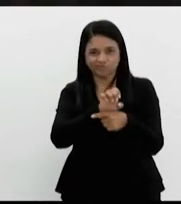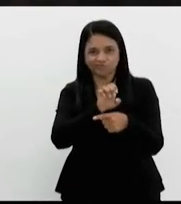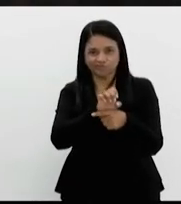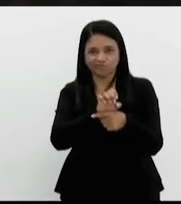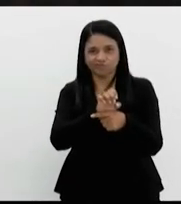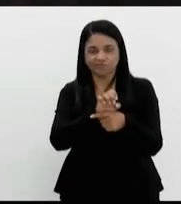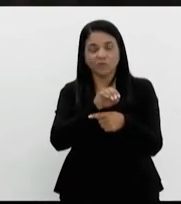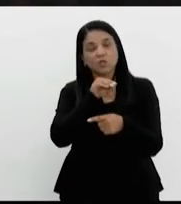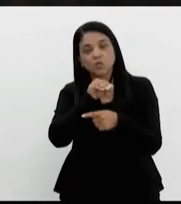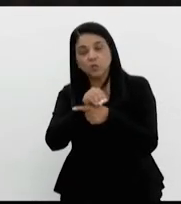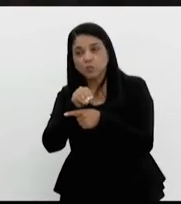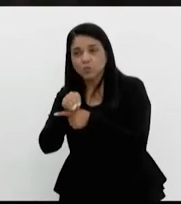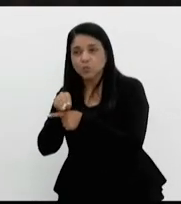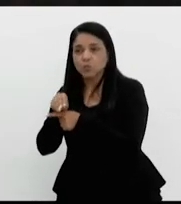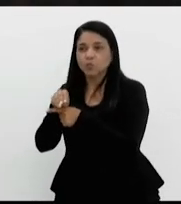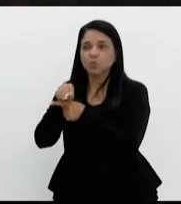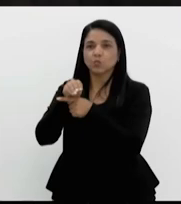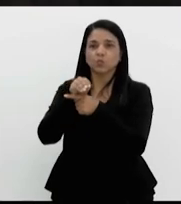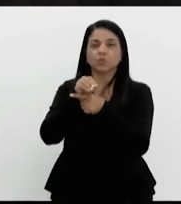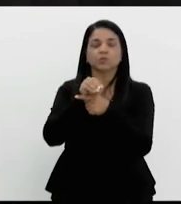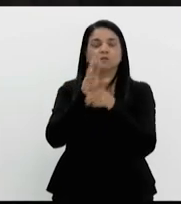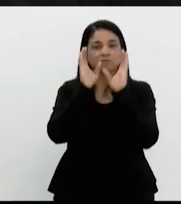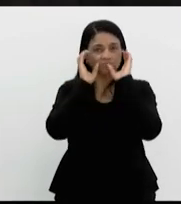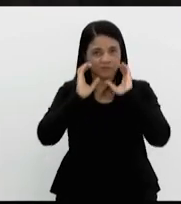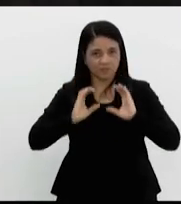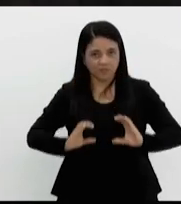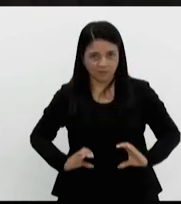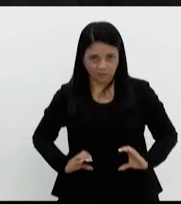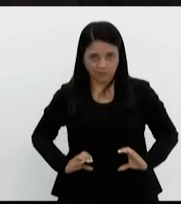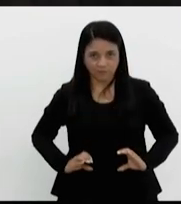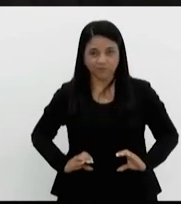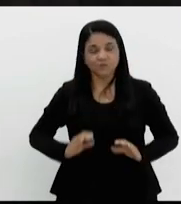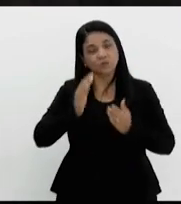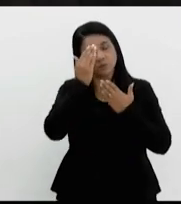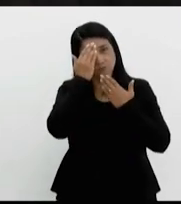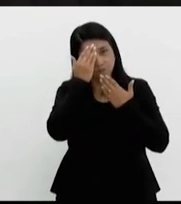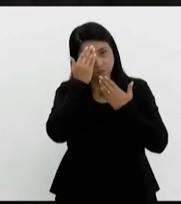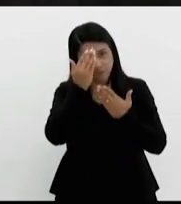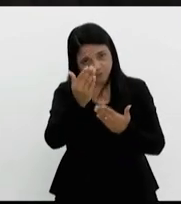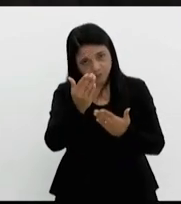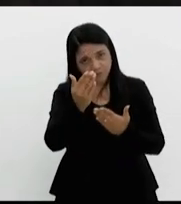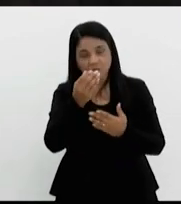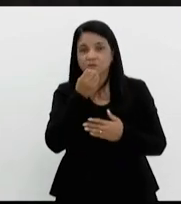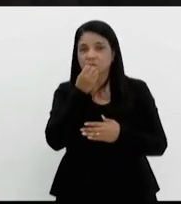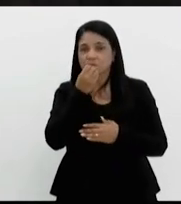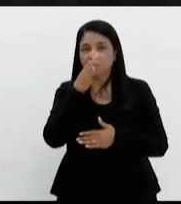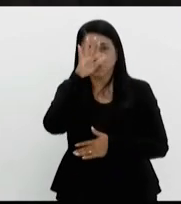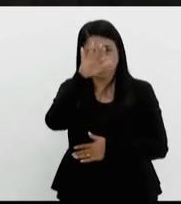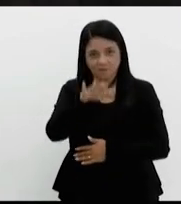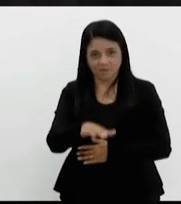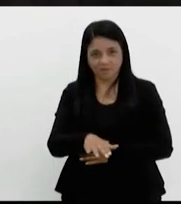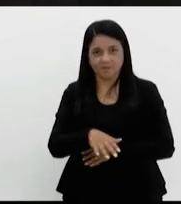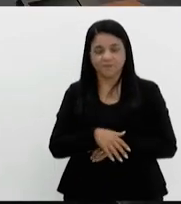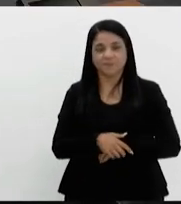que cuida dos seus cidadãos. Muito obrigado, tenha uma boa tarde.